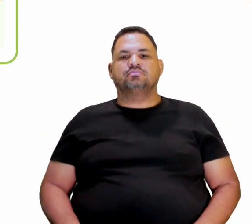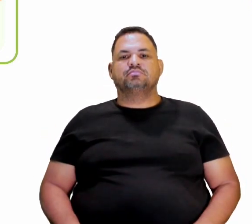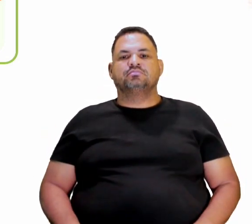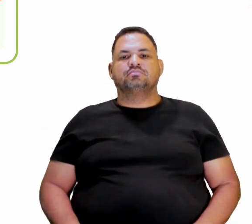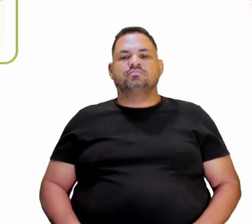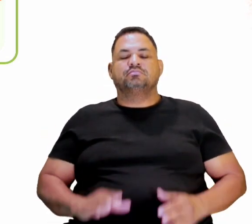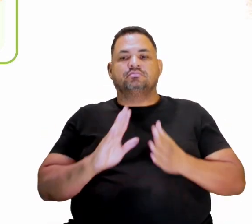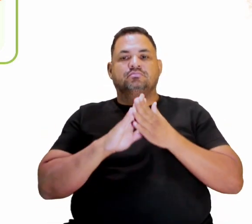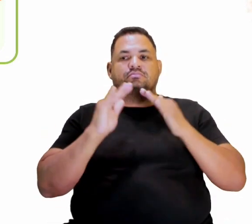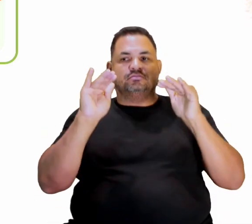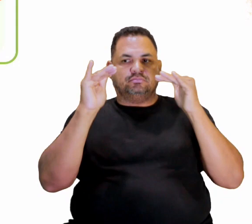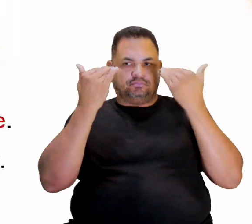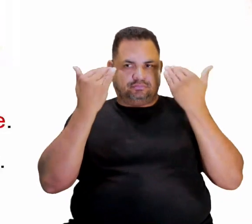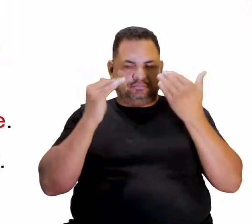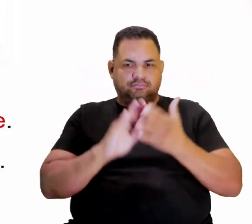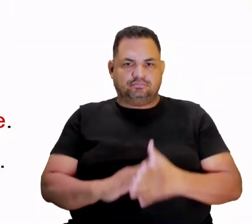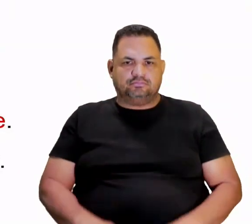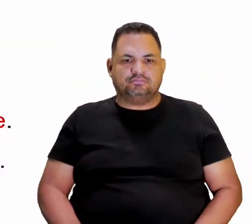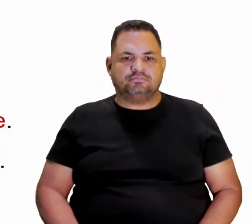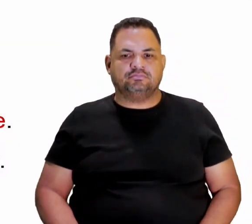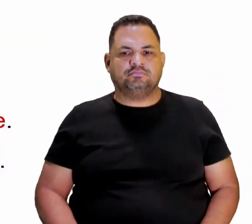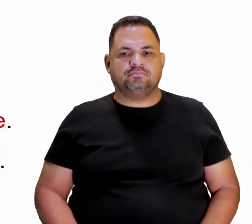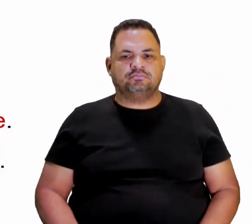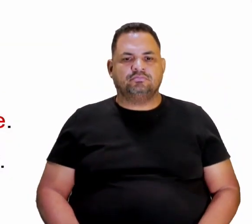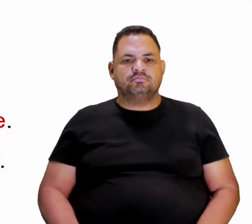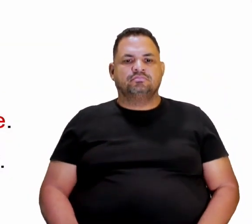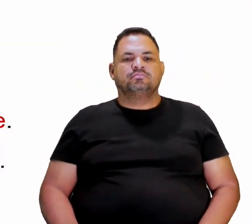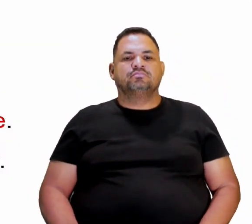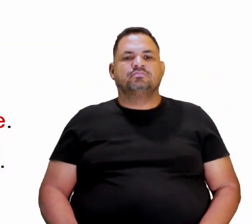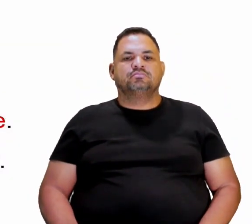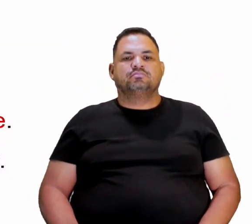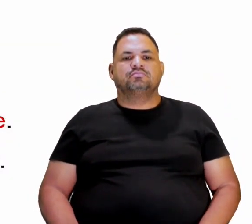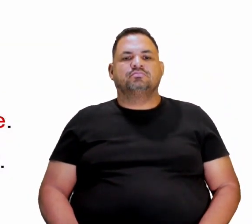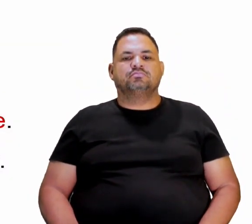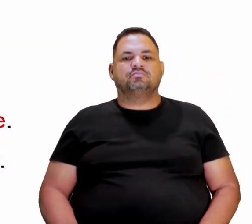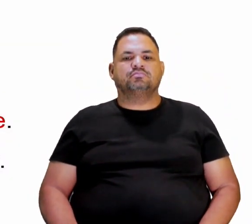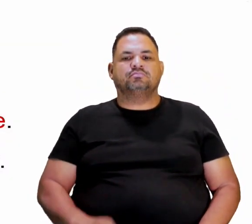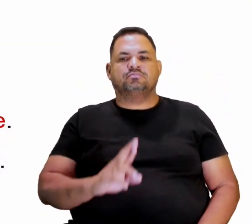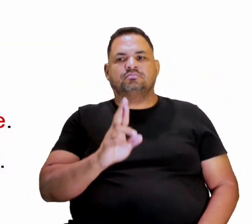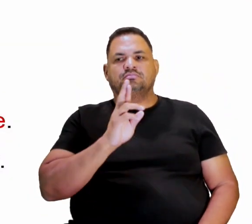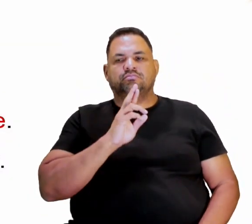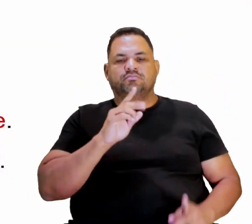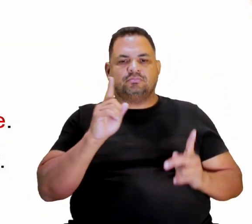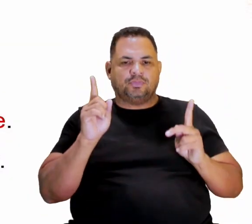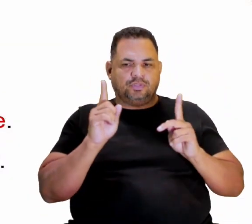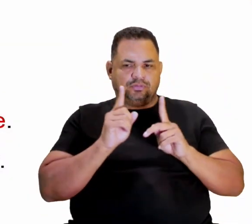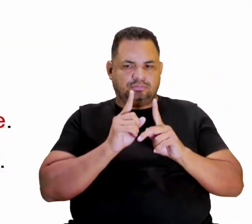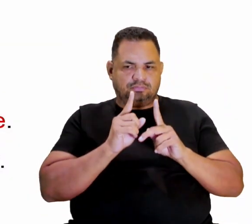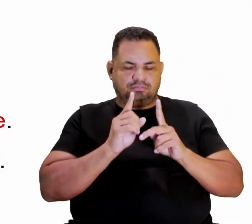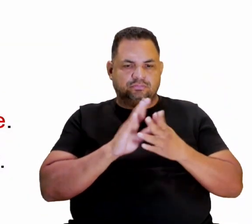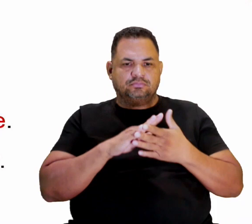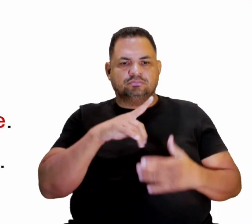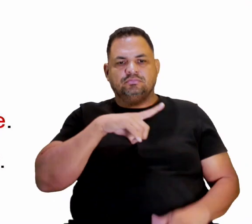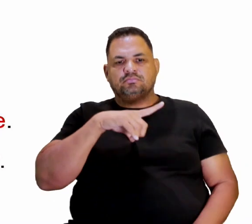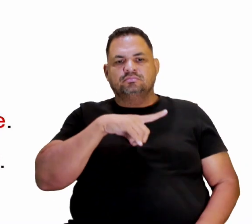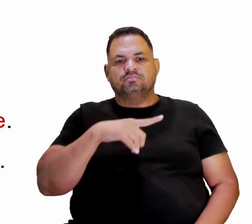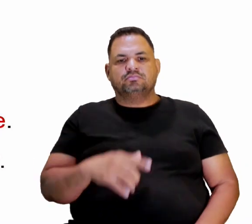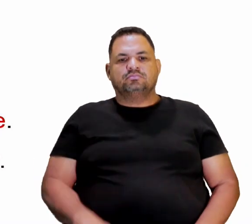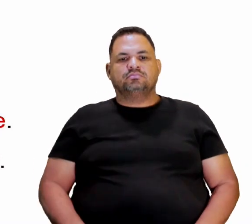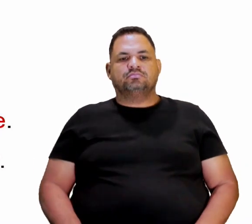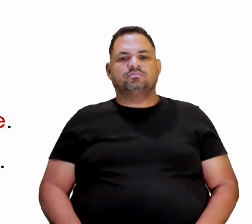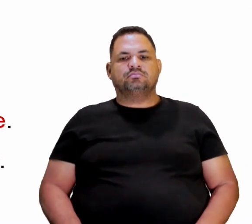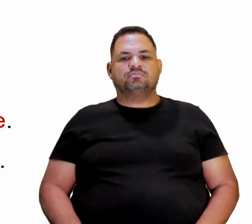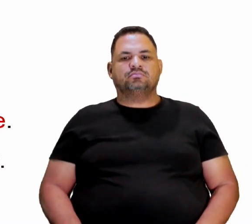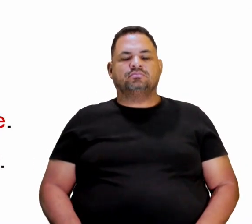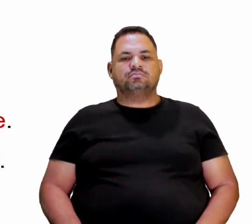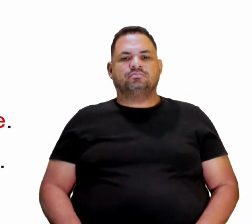estou prestando atenção. Short answers são esses aqui, respostas curtas. Are they paying attention?